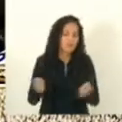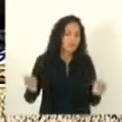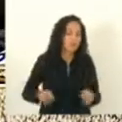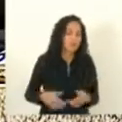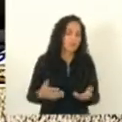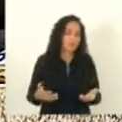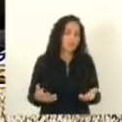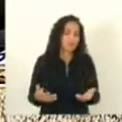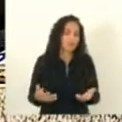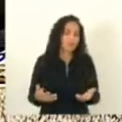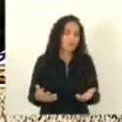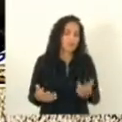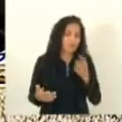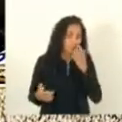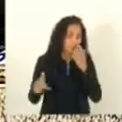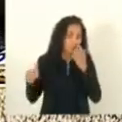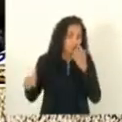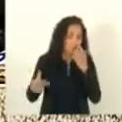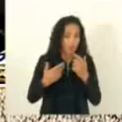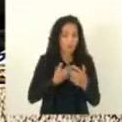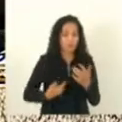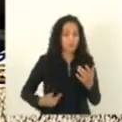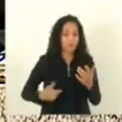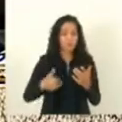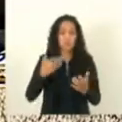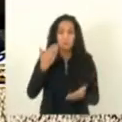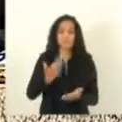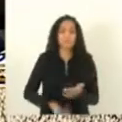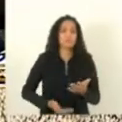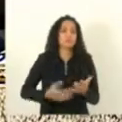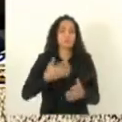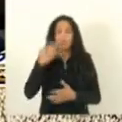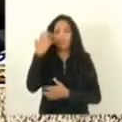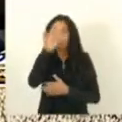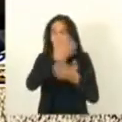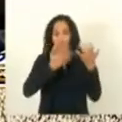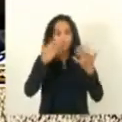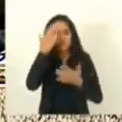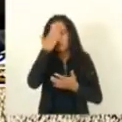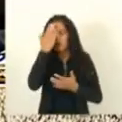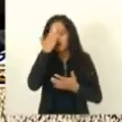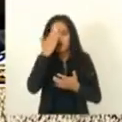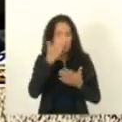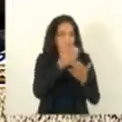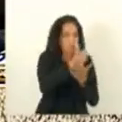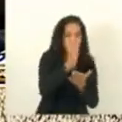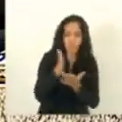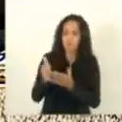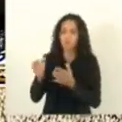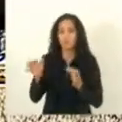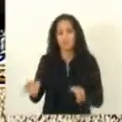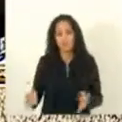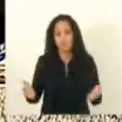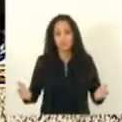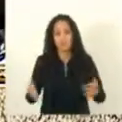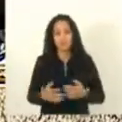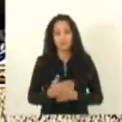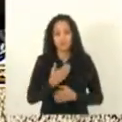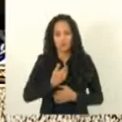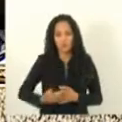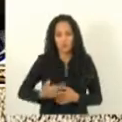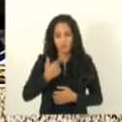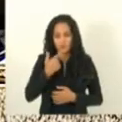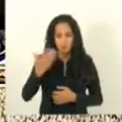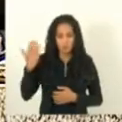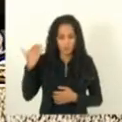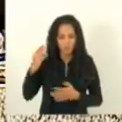ser reflexo de um governo perdido no meio do mato ali, ó, sem saber para onde ir, sem bússola. Ainda recentemente, o governador aproveitou